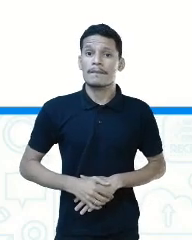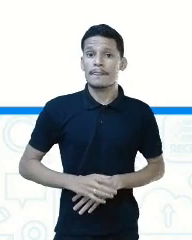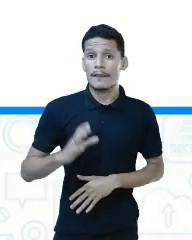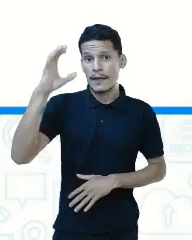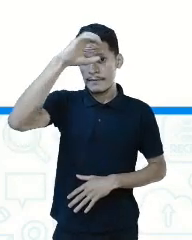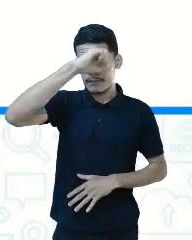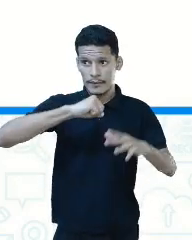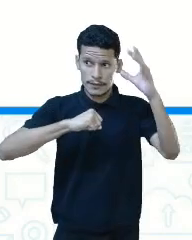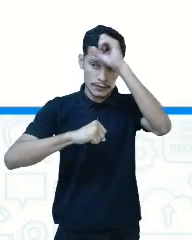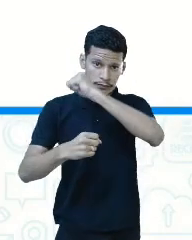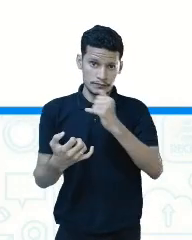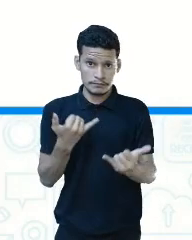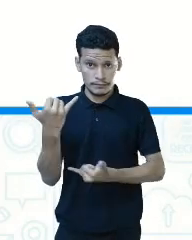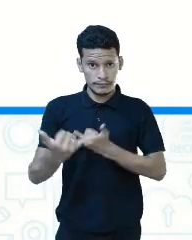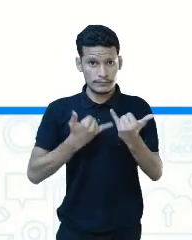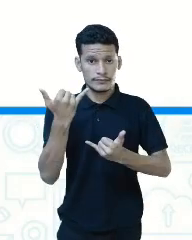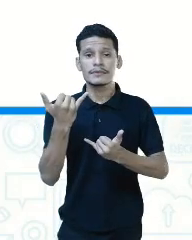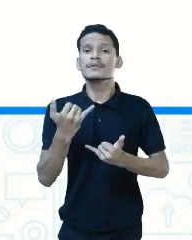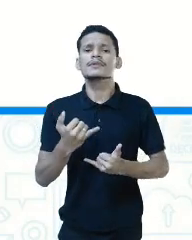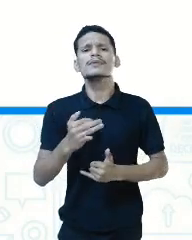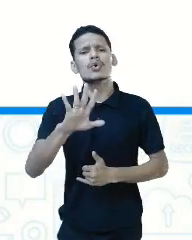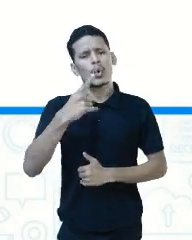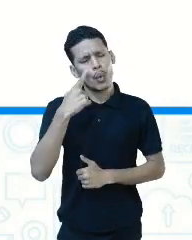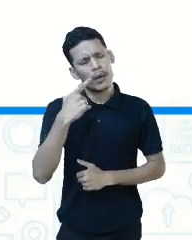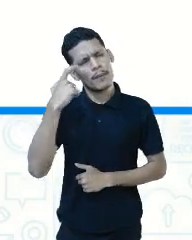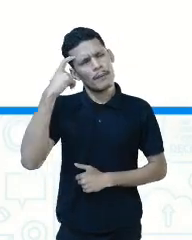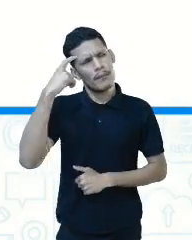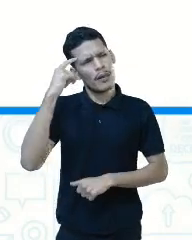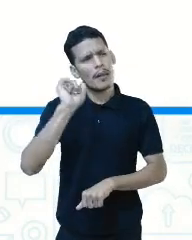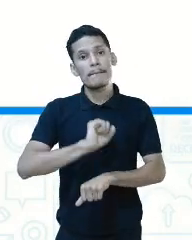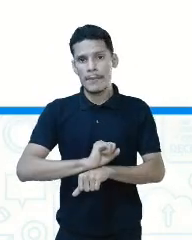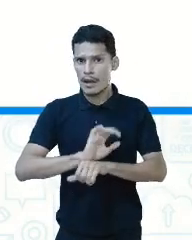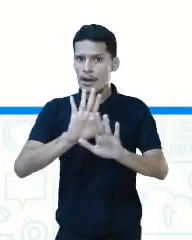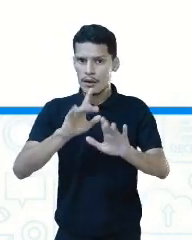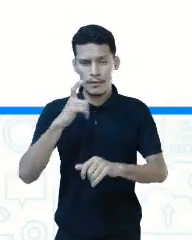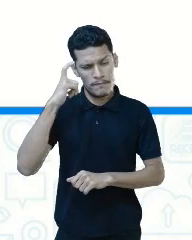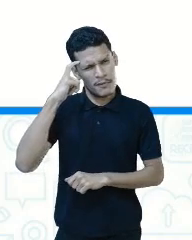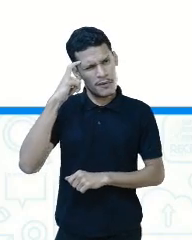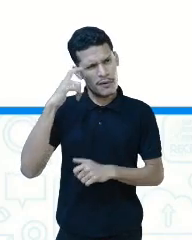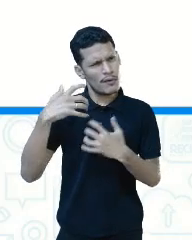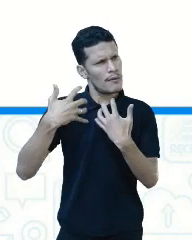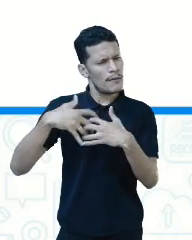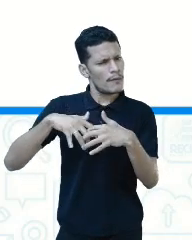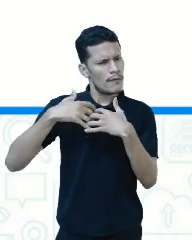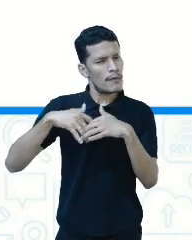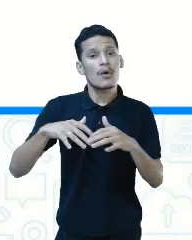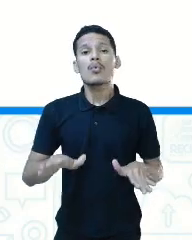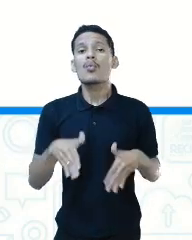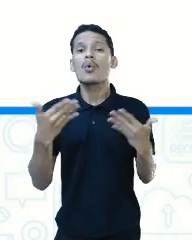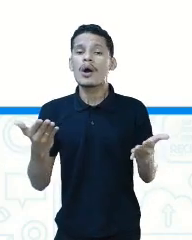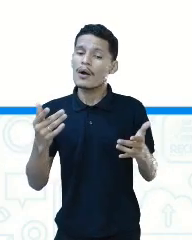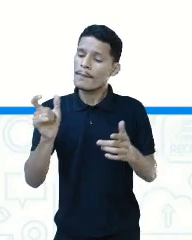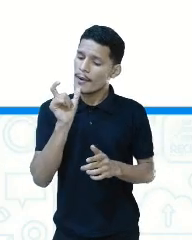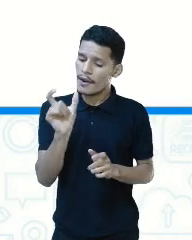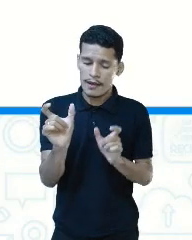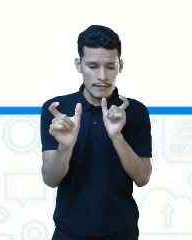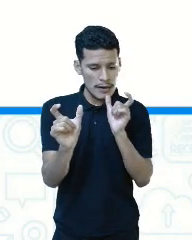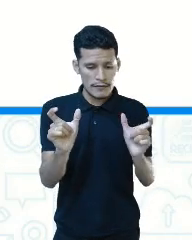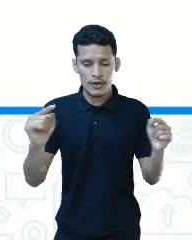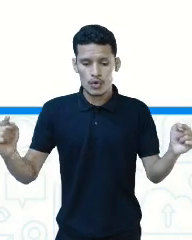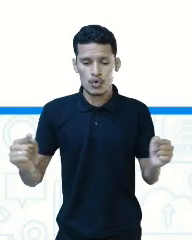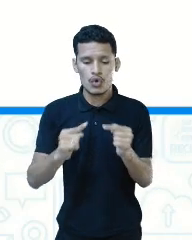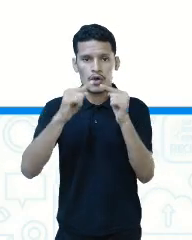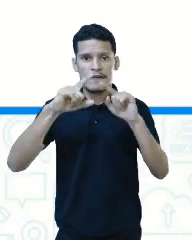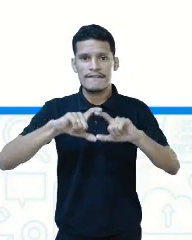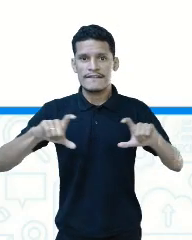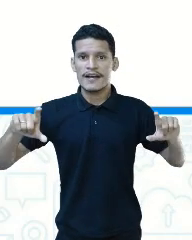Aprendendo brincando. Pare e pense. Vamos ver aqui, ó. Qual palavra completa cada frase? Então